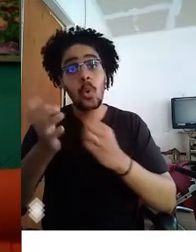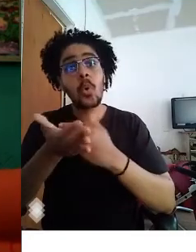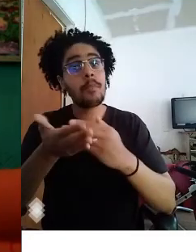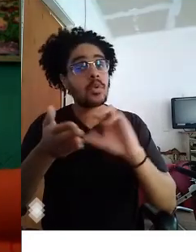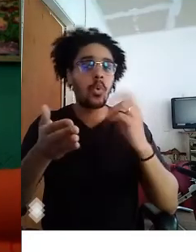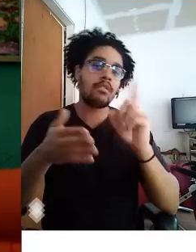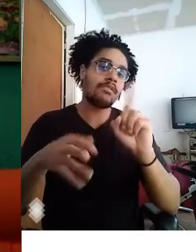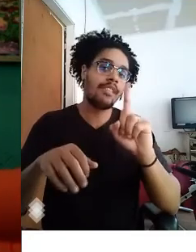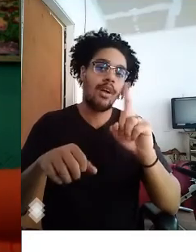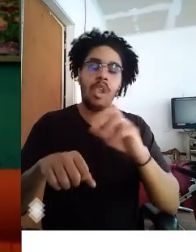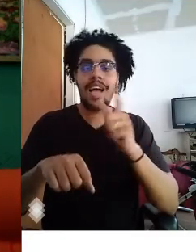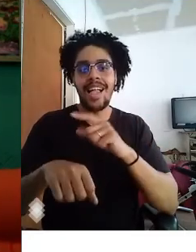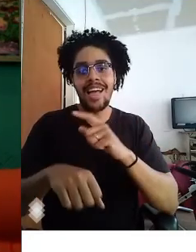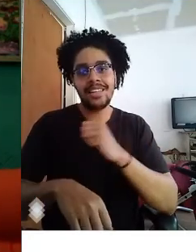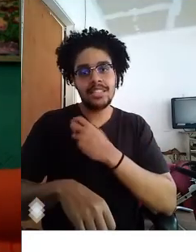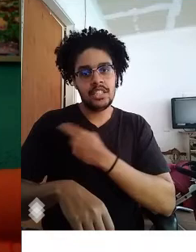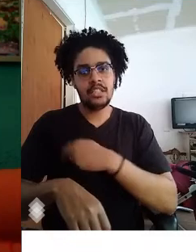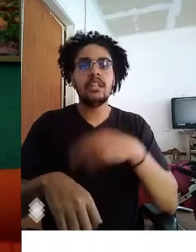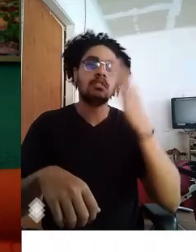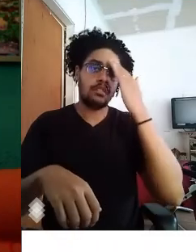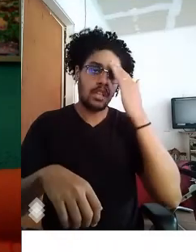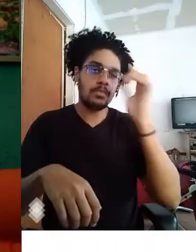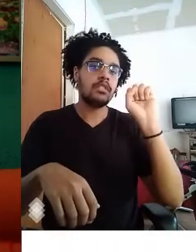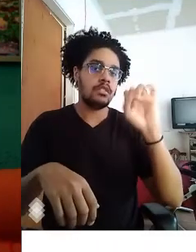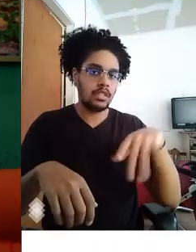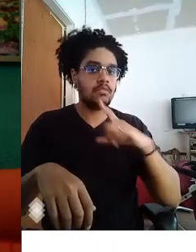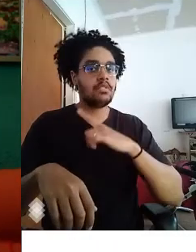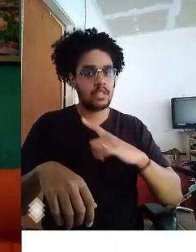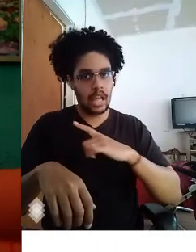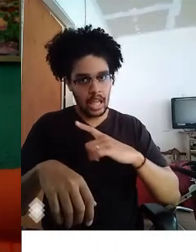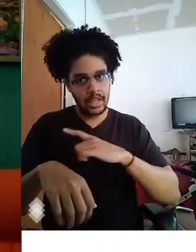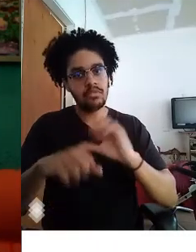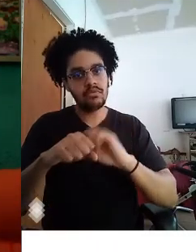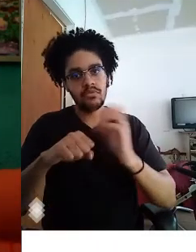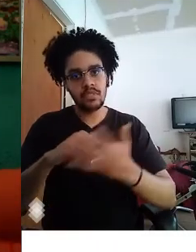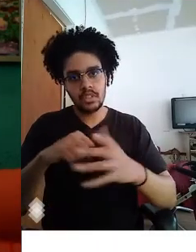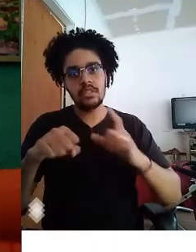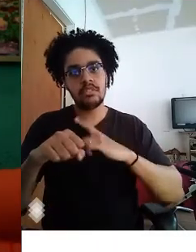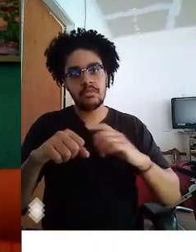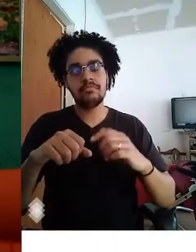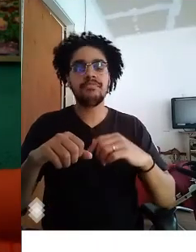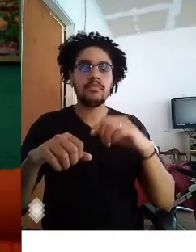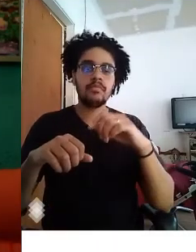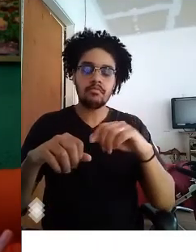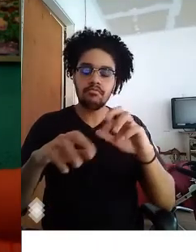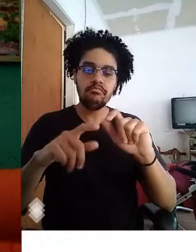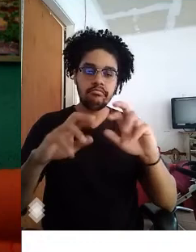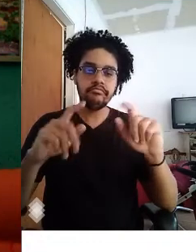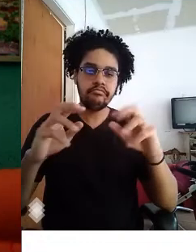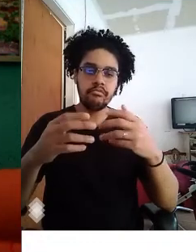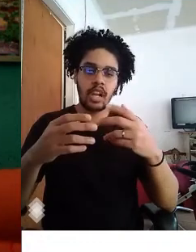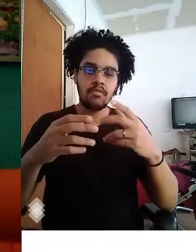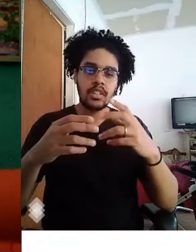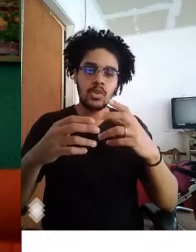exemplo, não se sabe se o vírus se originou ou não na China. O que se sabe é que esse vírus está aí,